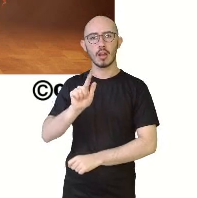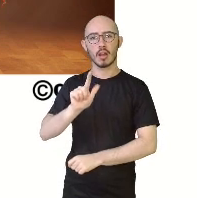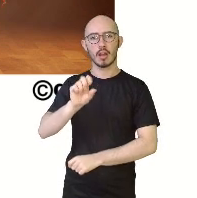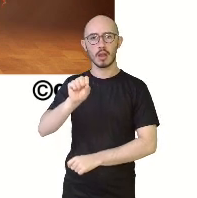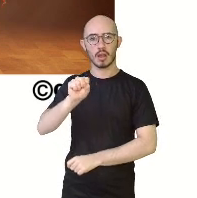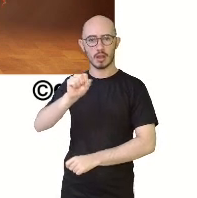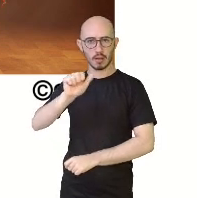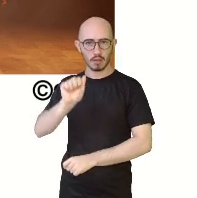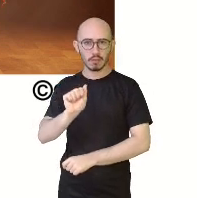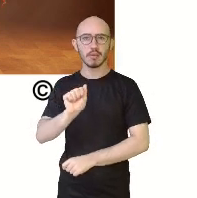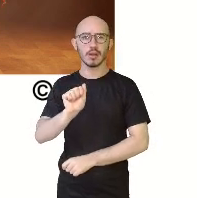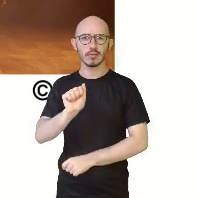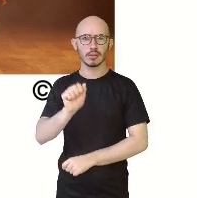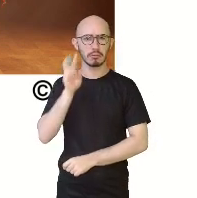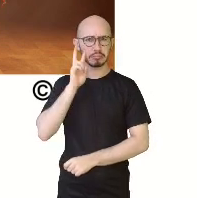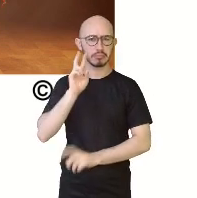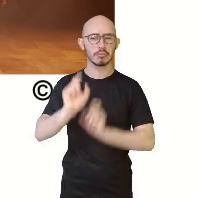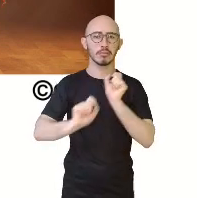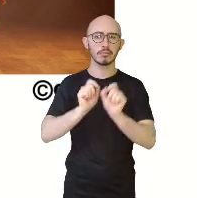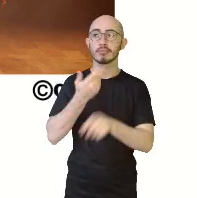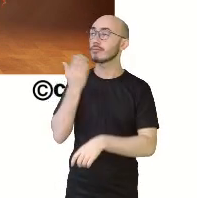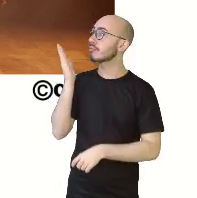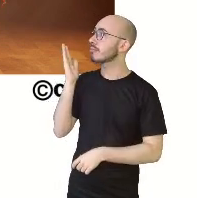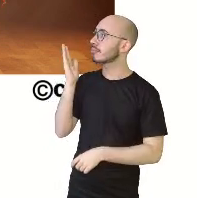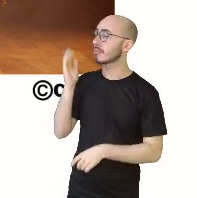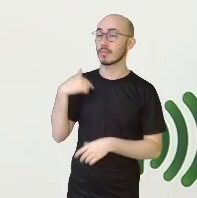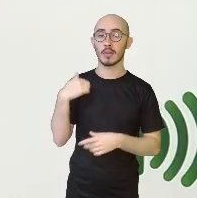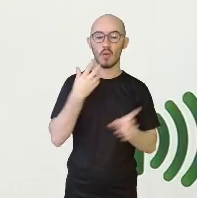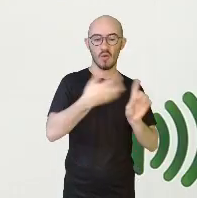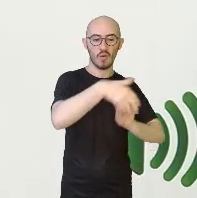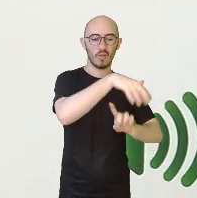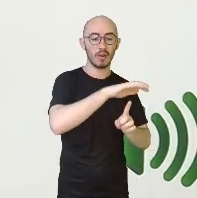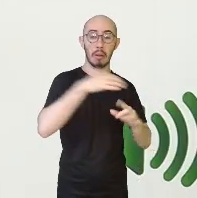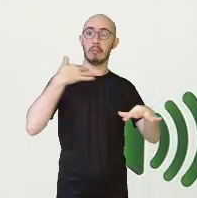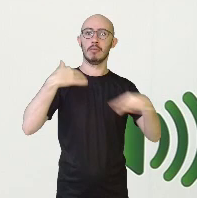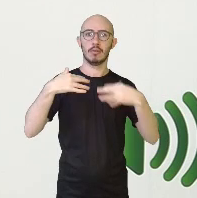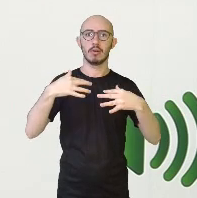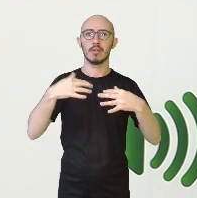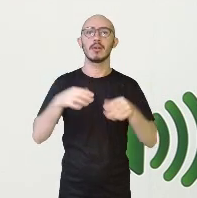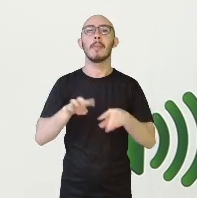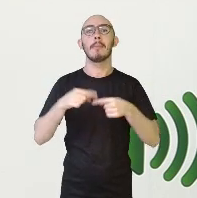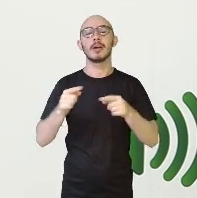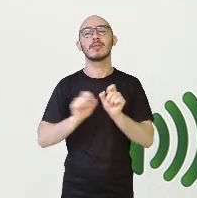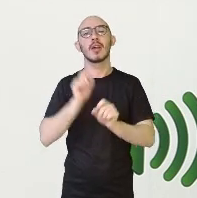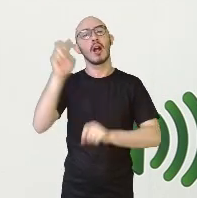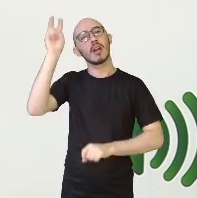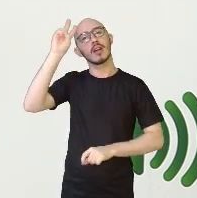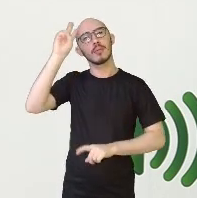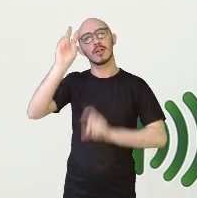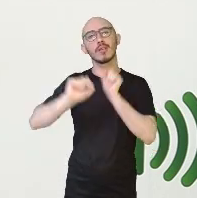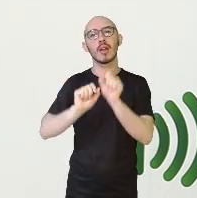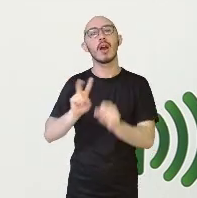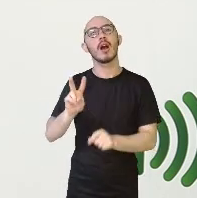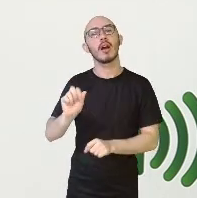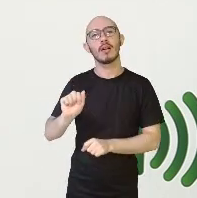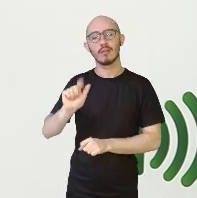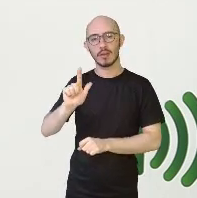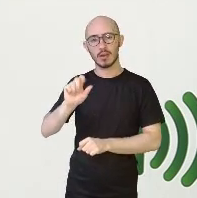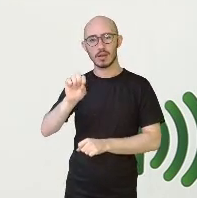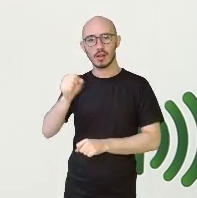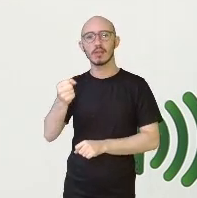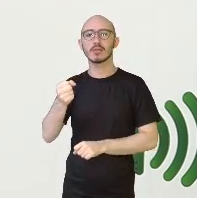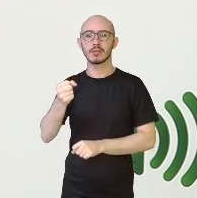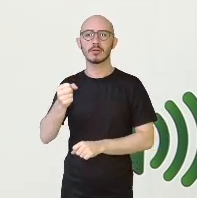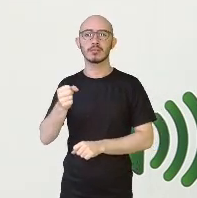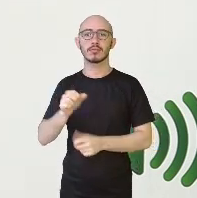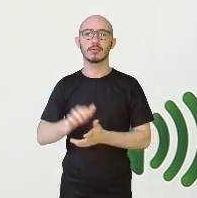agitado, é aquele frever, né? Aquela energia. Mas você já lembrou de uma valsa? Geralmente as pessoas dançam,